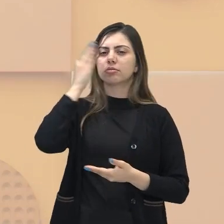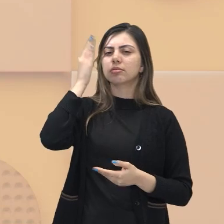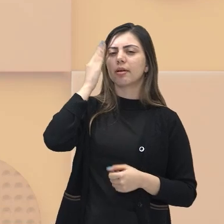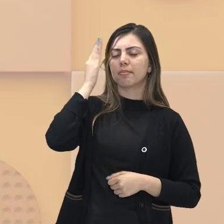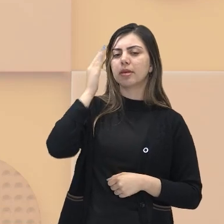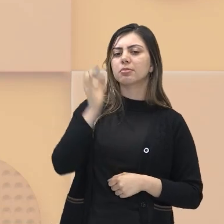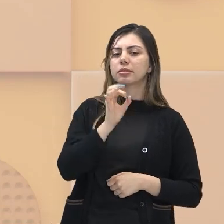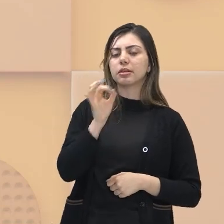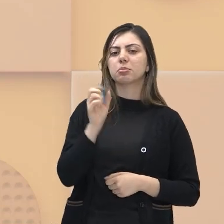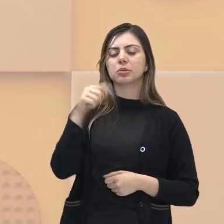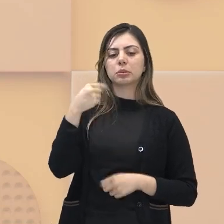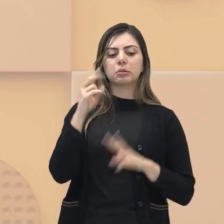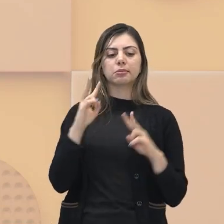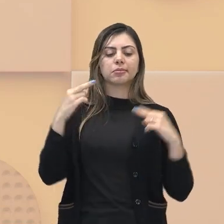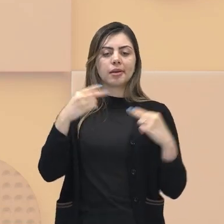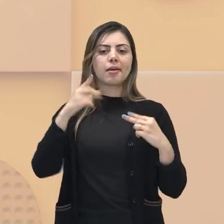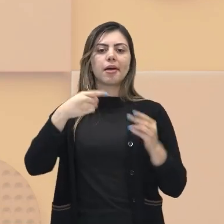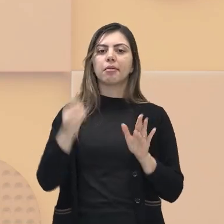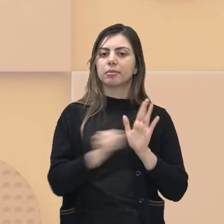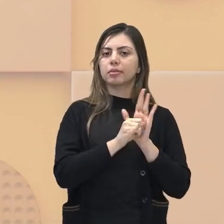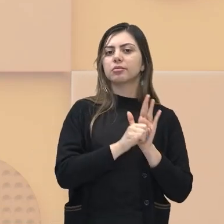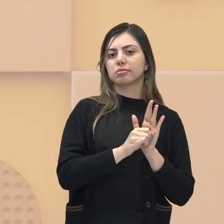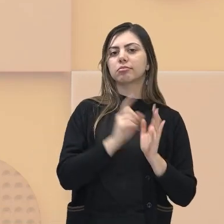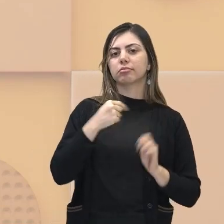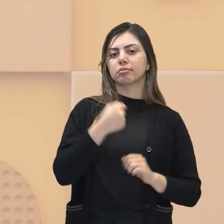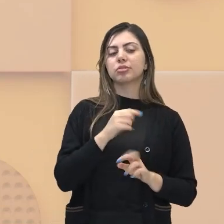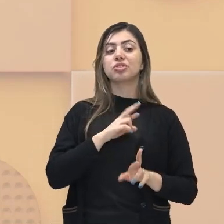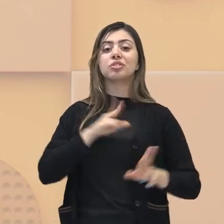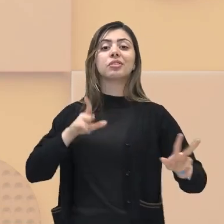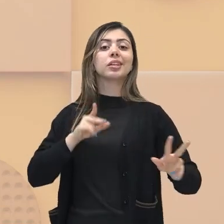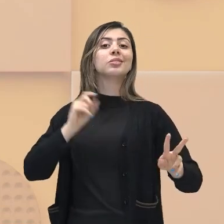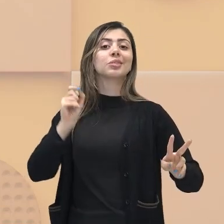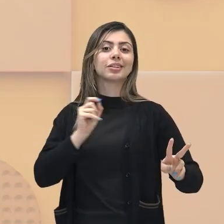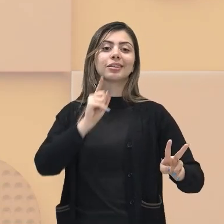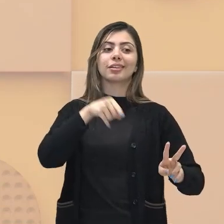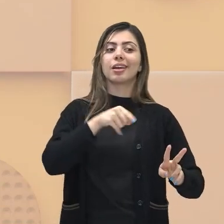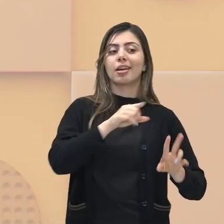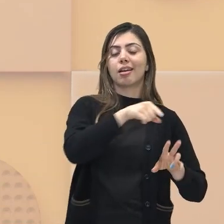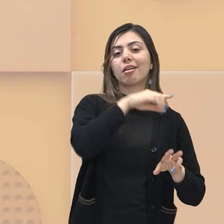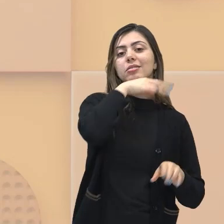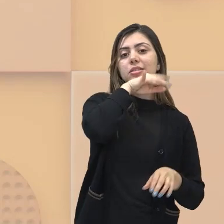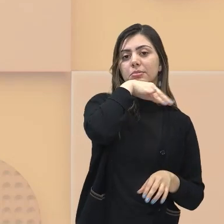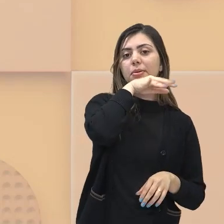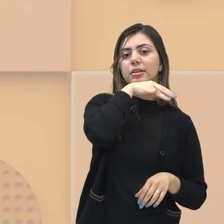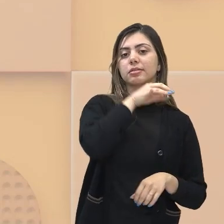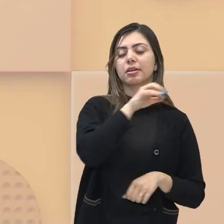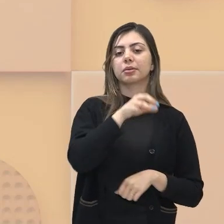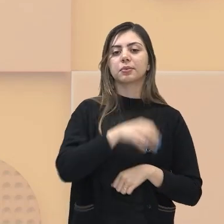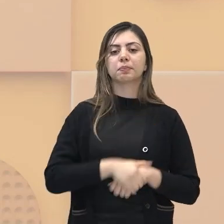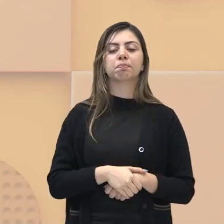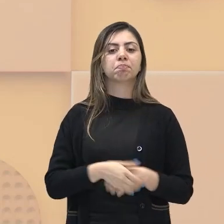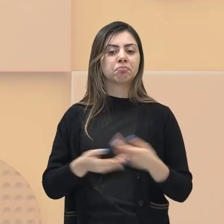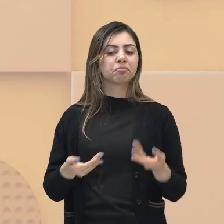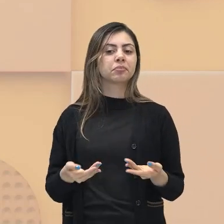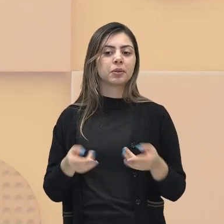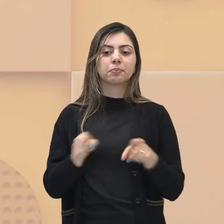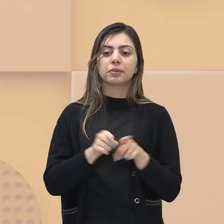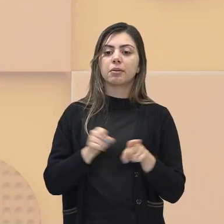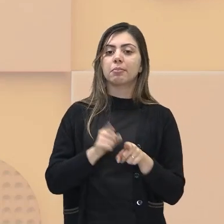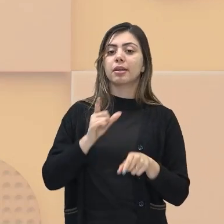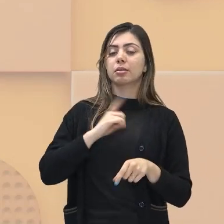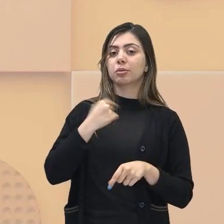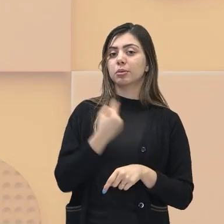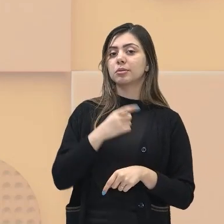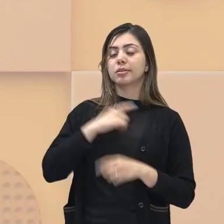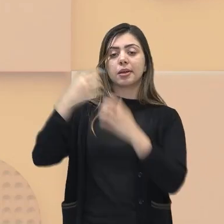de reconhecimento de identidade diferente de quem? Dos outros animais. Além da questão do